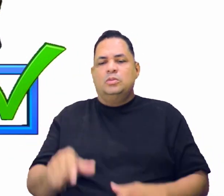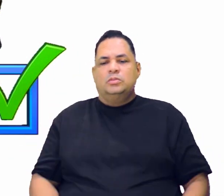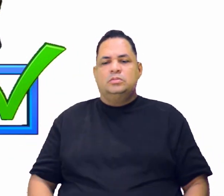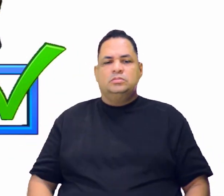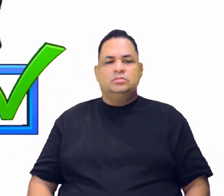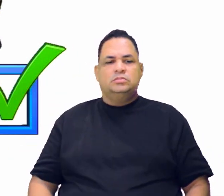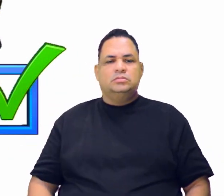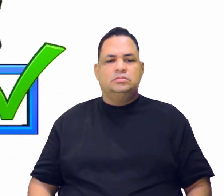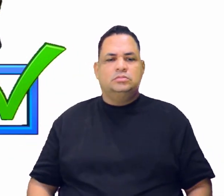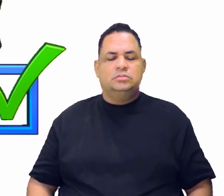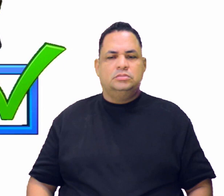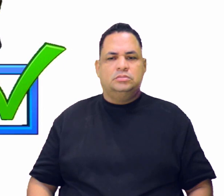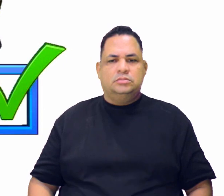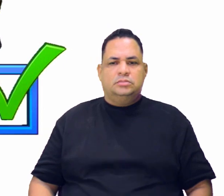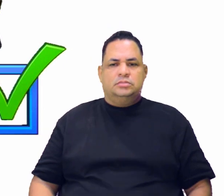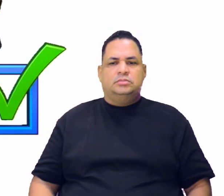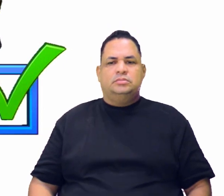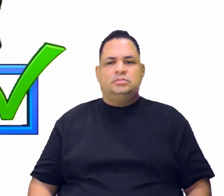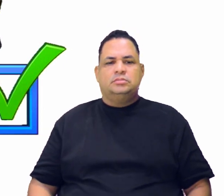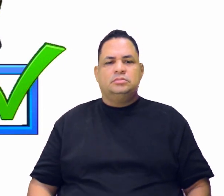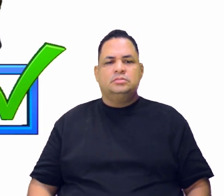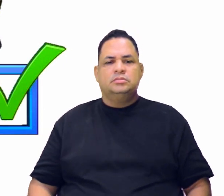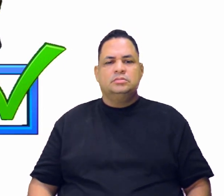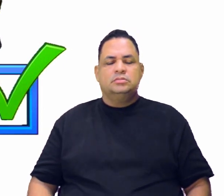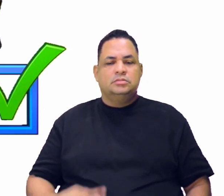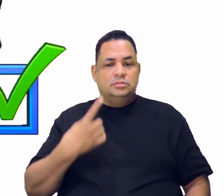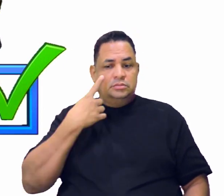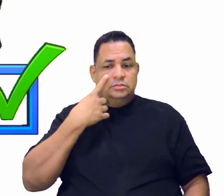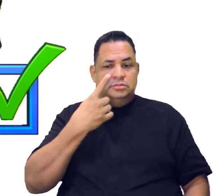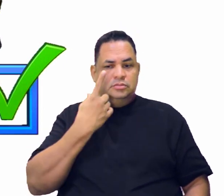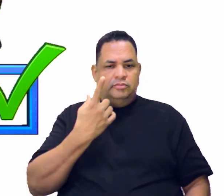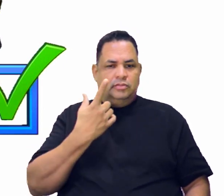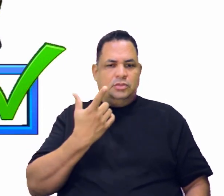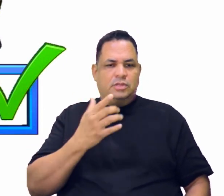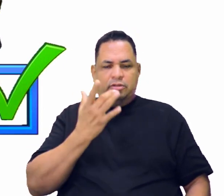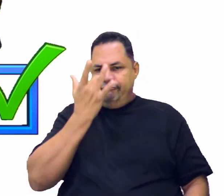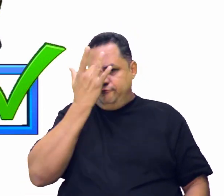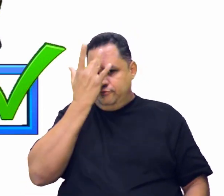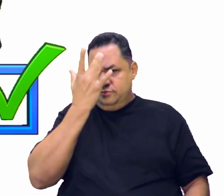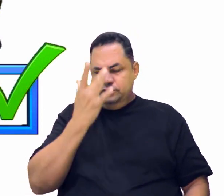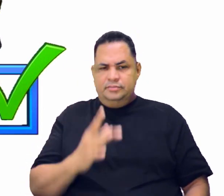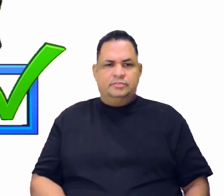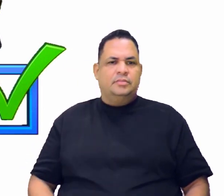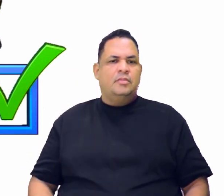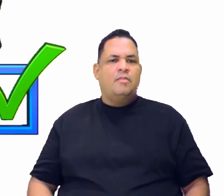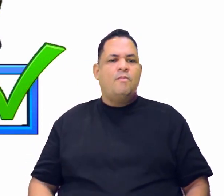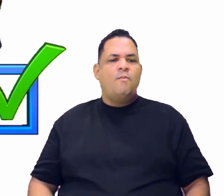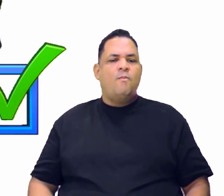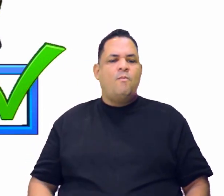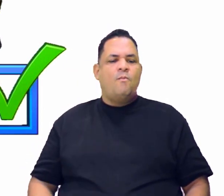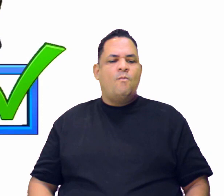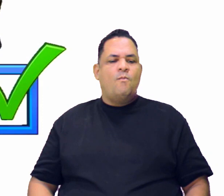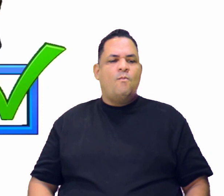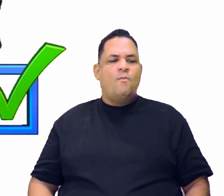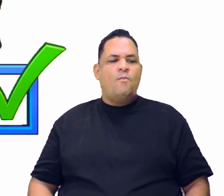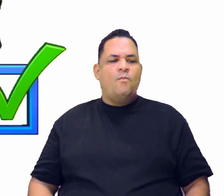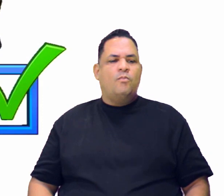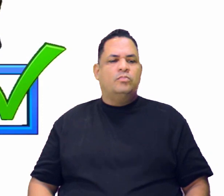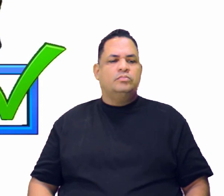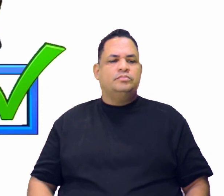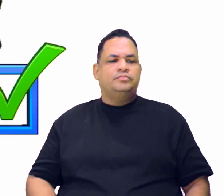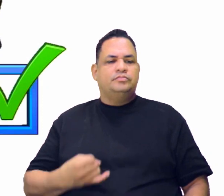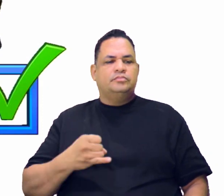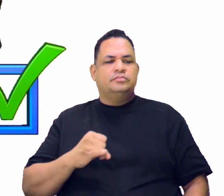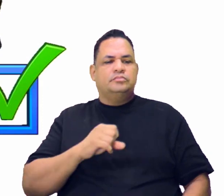contrário, levarão gato por lebre. Viu só, amadinho, como fica fácil? Ó.